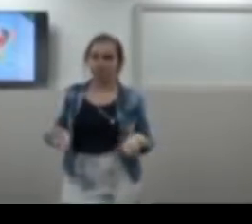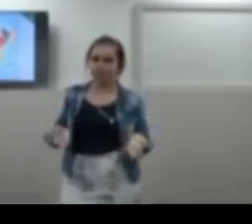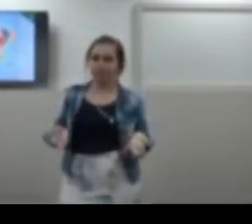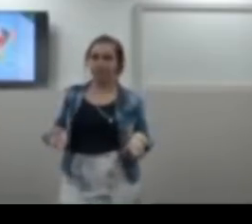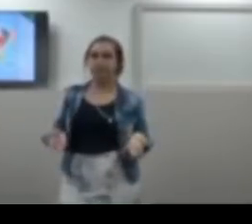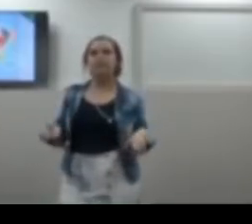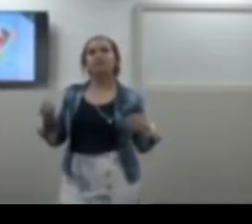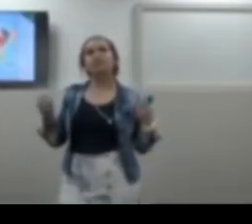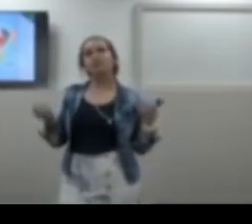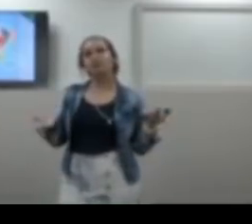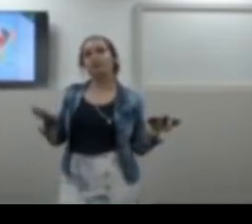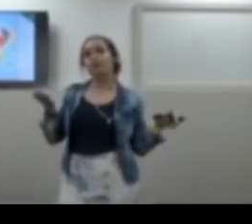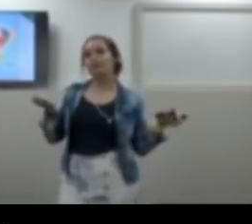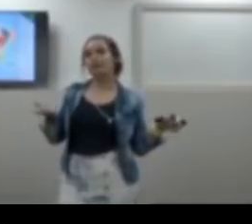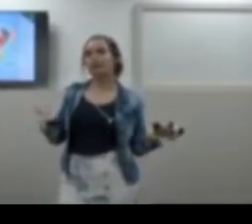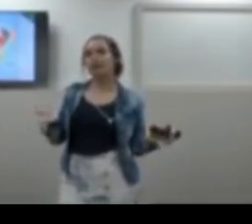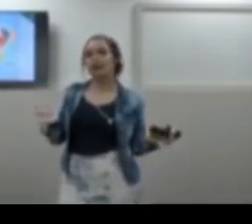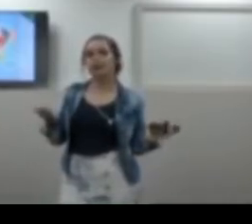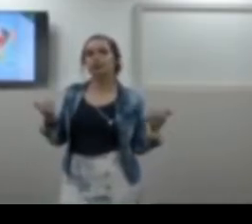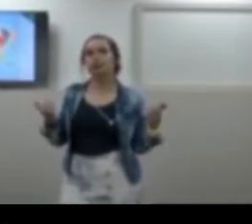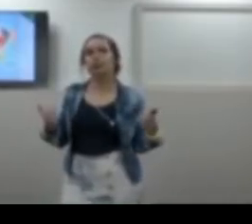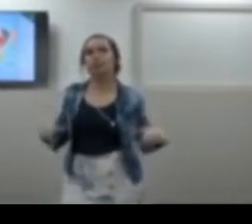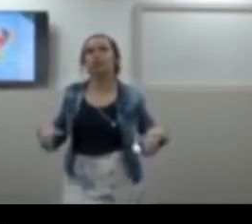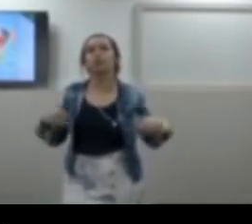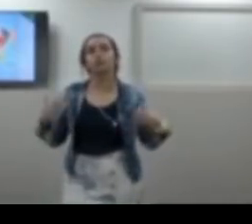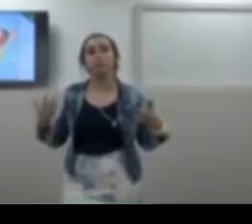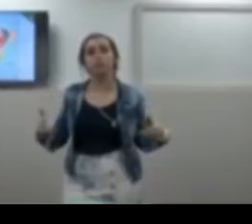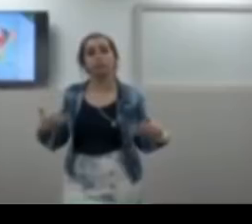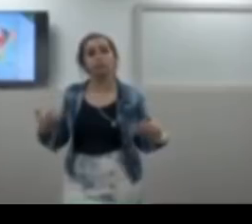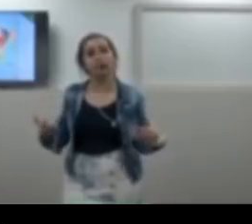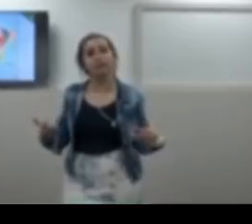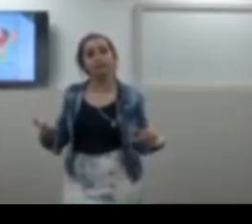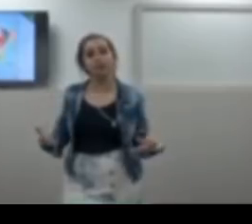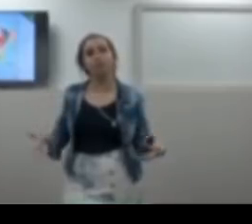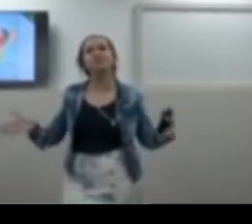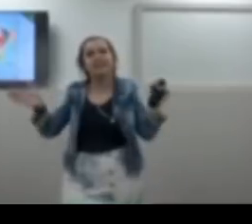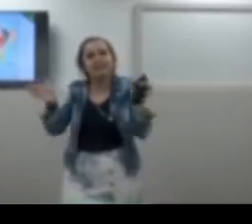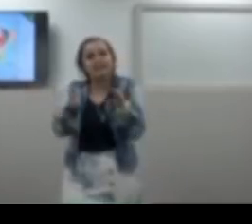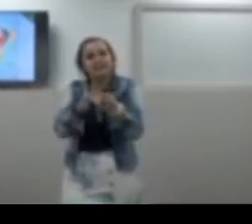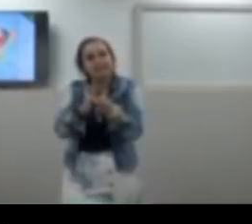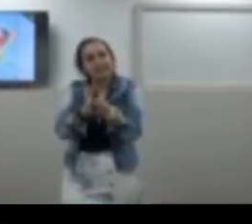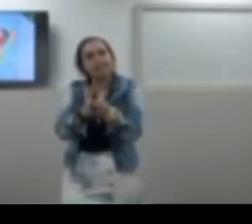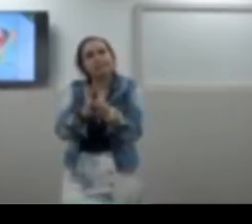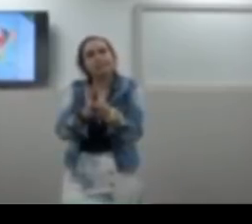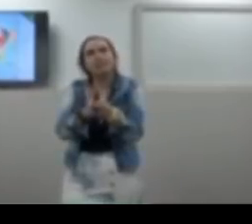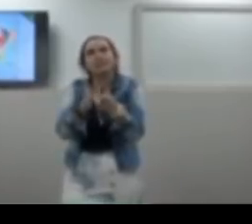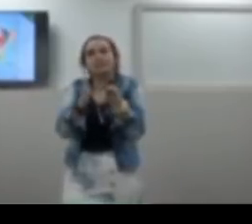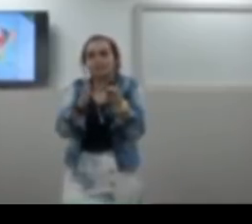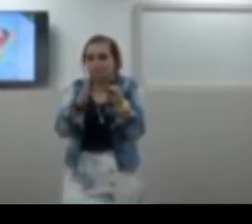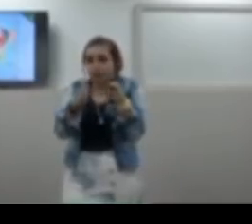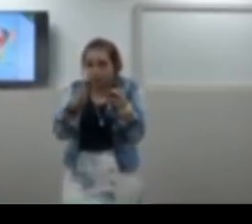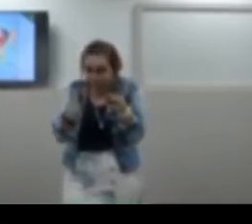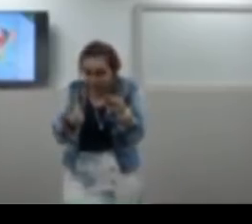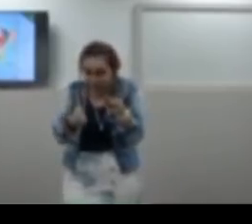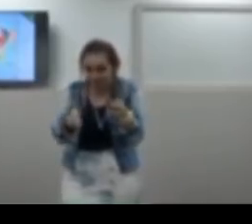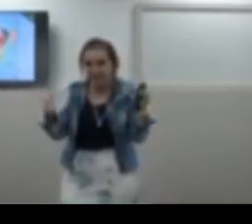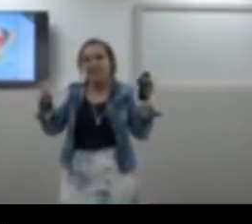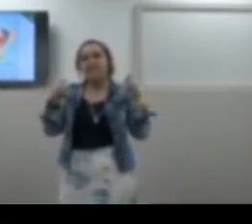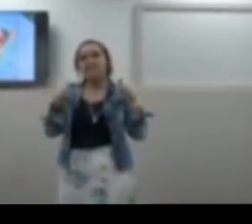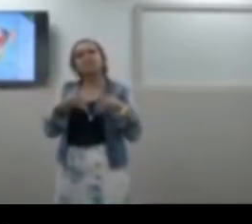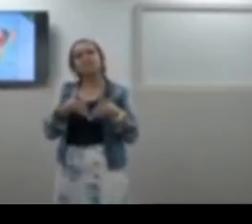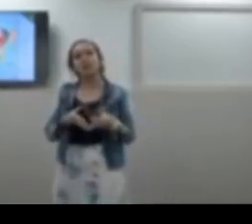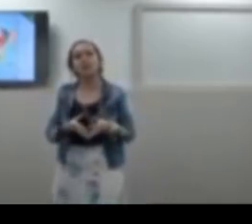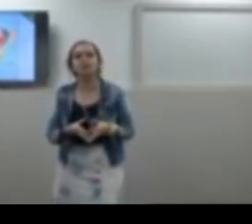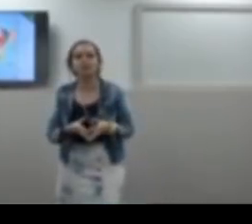eles as áreas de transição. Então só o domínio das araucárias e o domínio de mares e morros é que tem essa proximidade tão